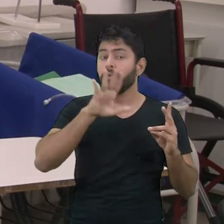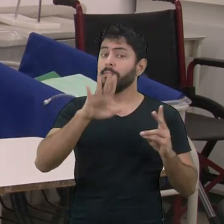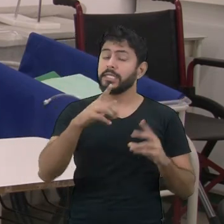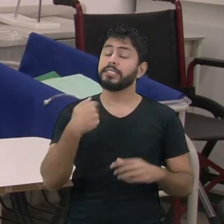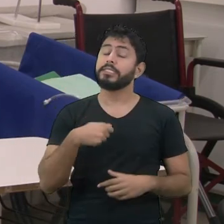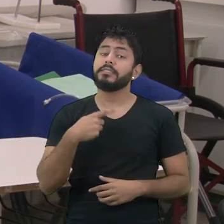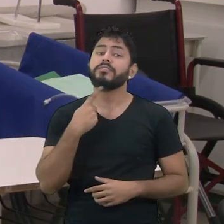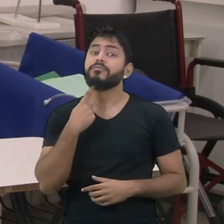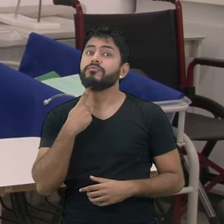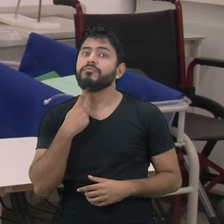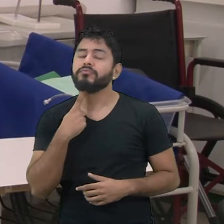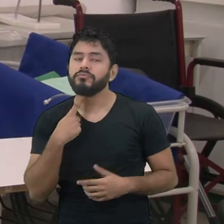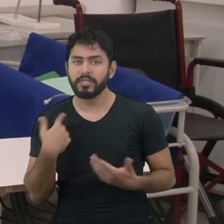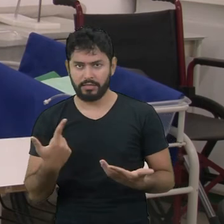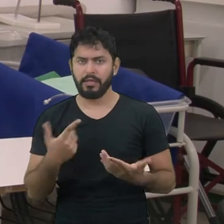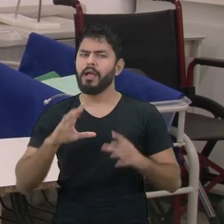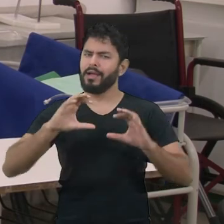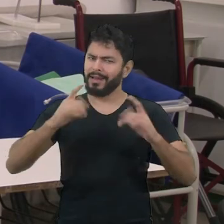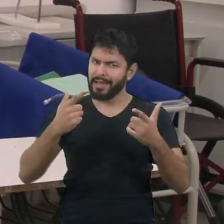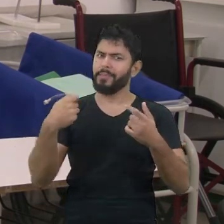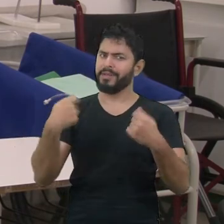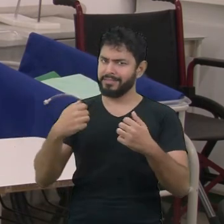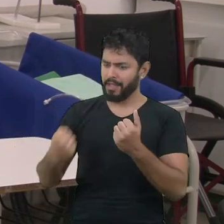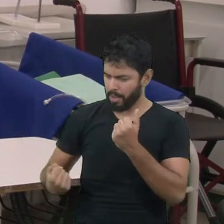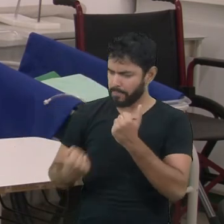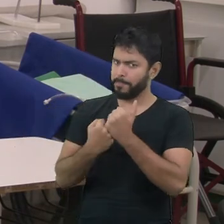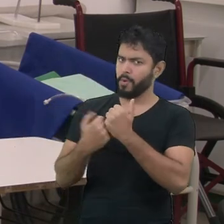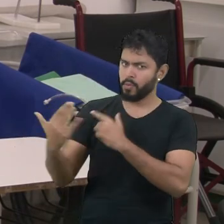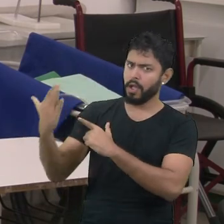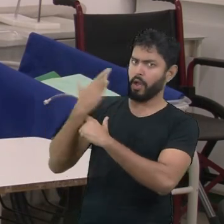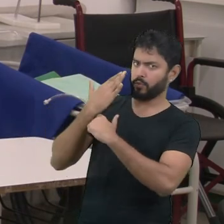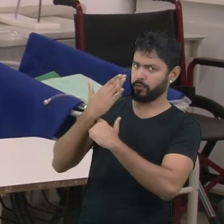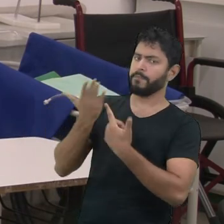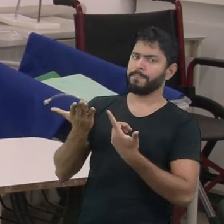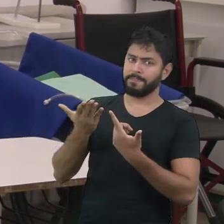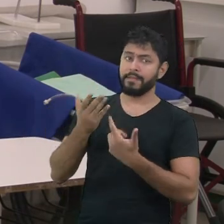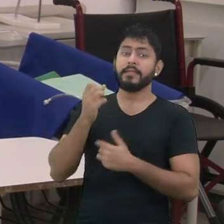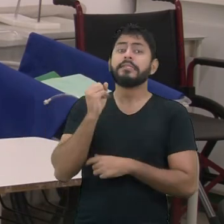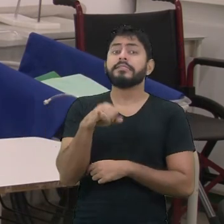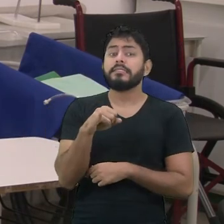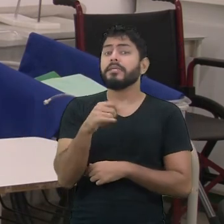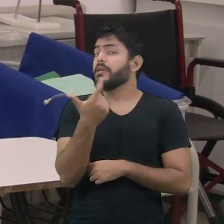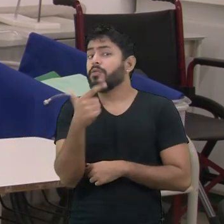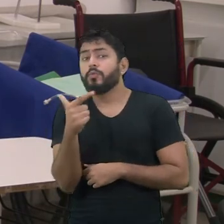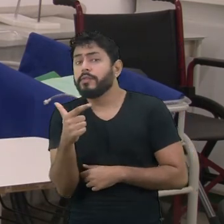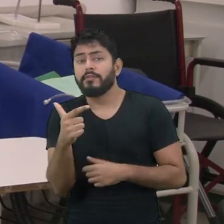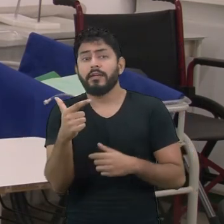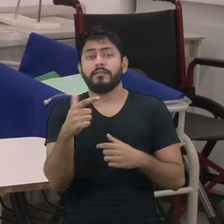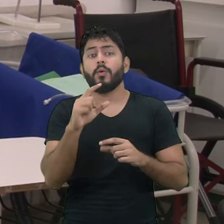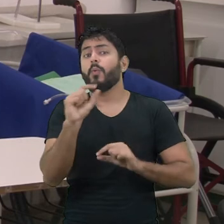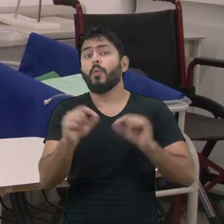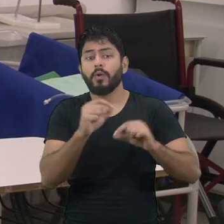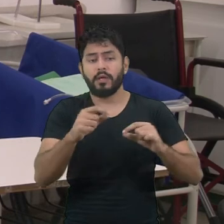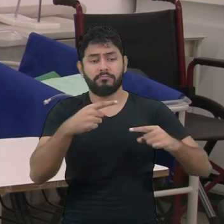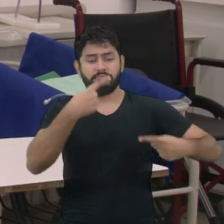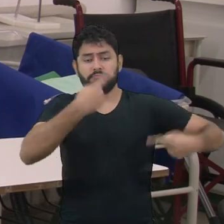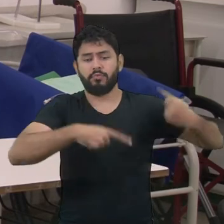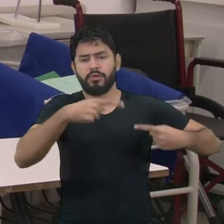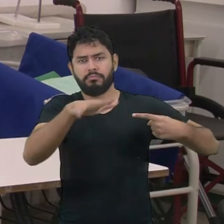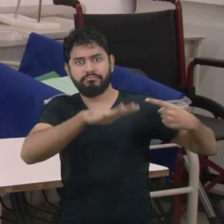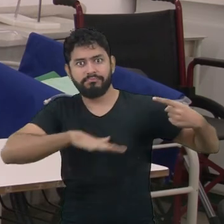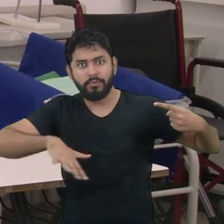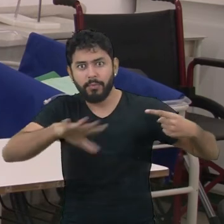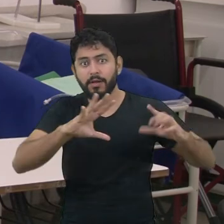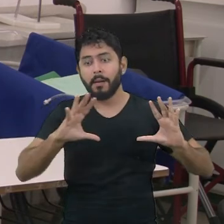que precisa também de um apoio, né? Se não tivesse existido a criação de políticas públicas voltadas